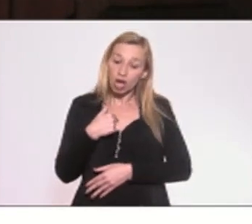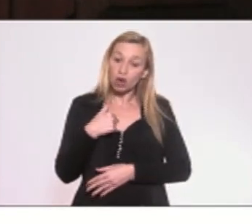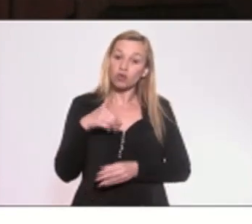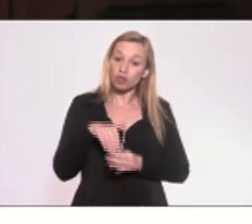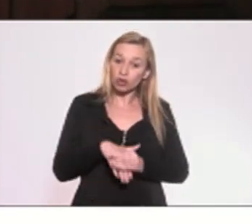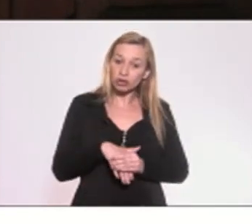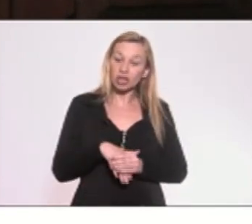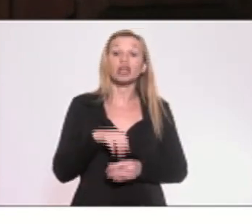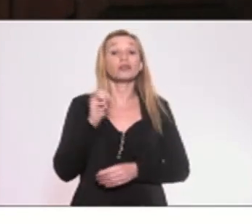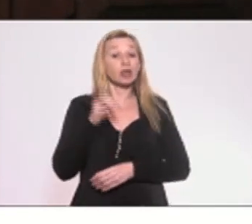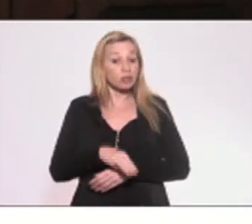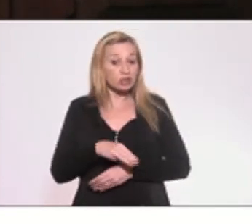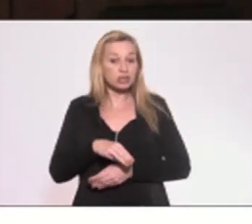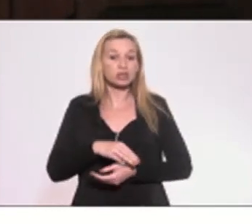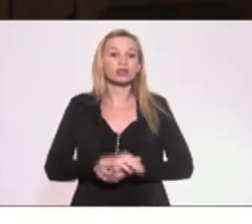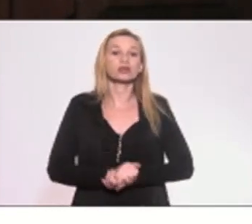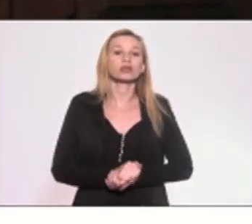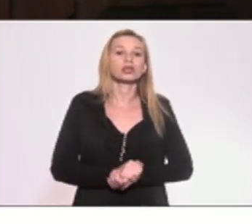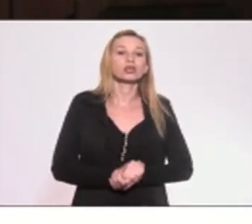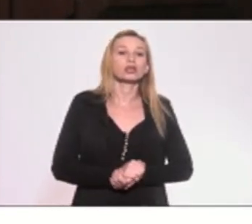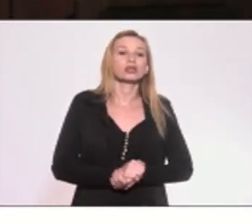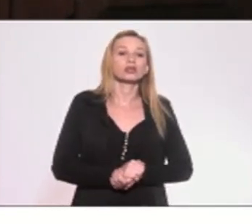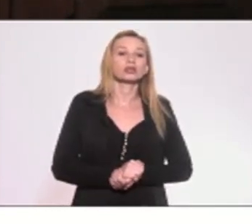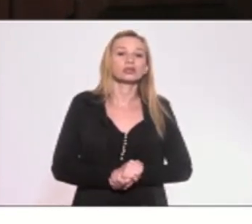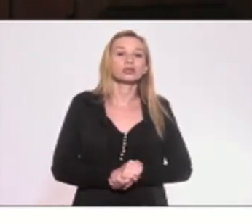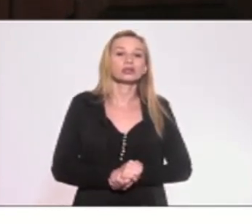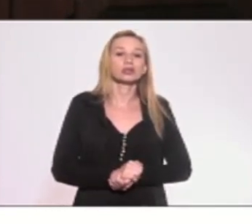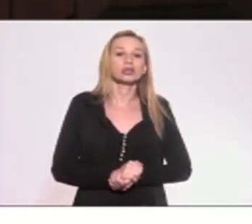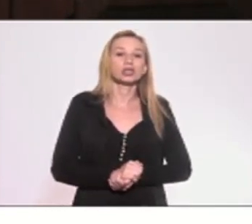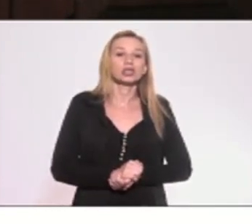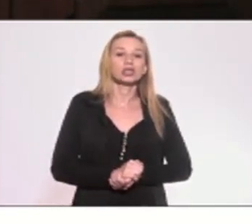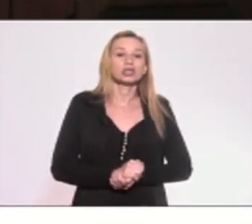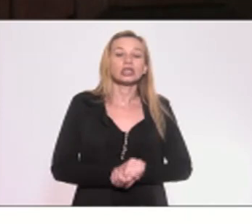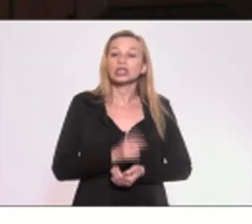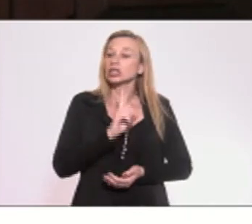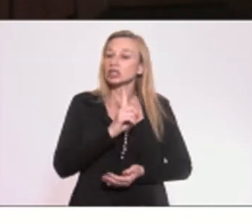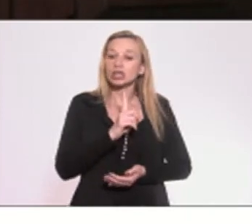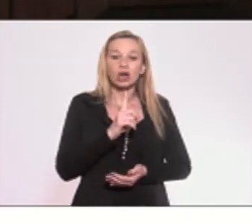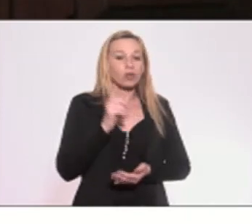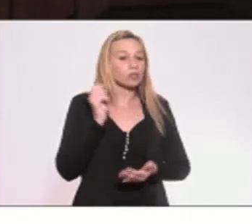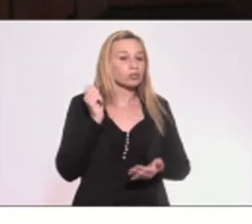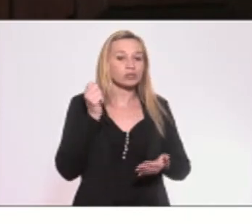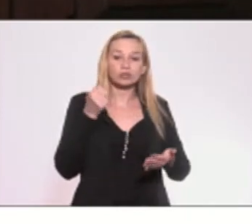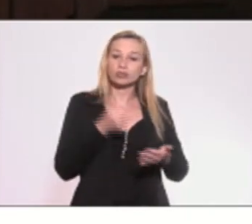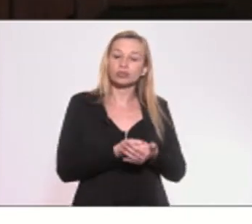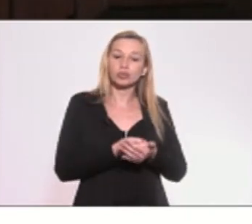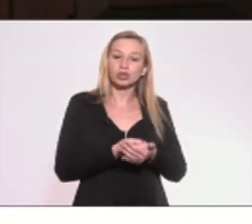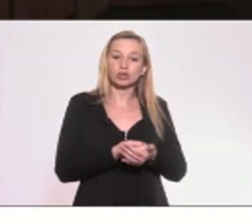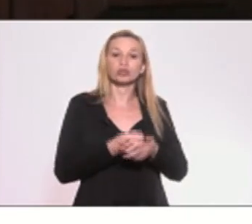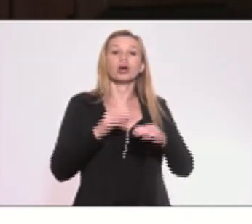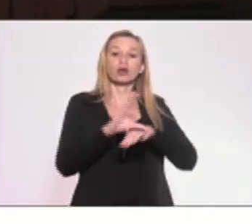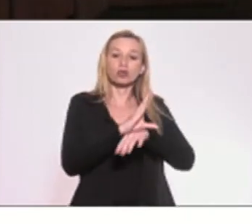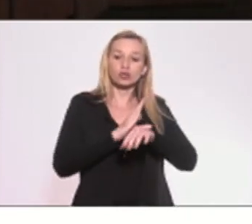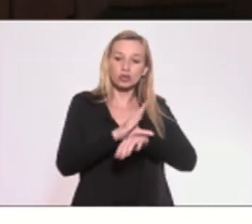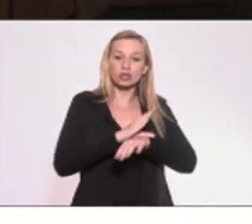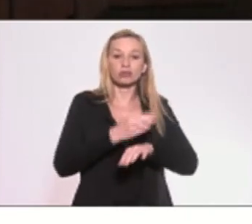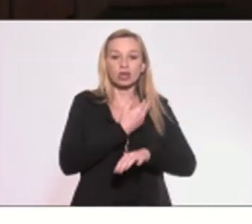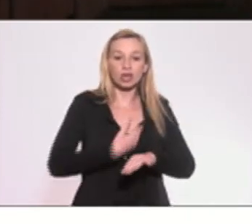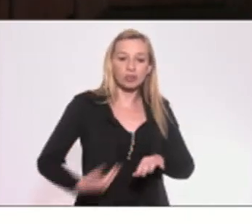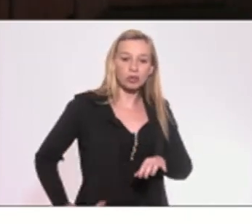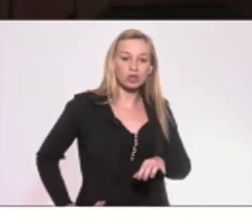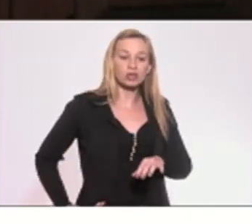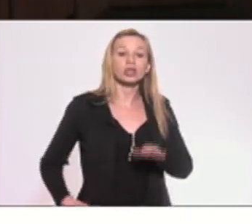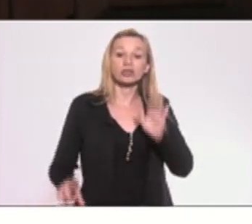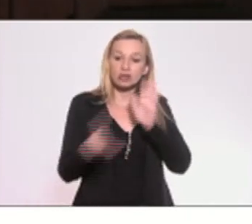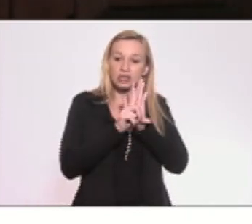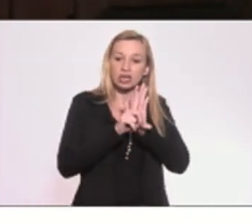eu votei pelo sim, por considerar que não foi cumprido o que determina a nossa Constituição da República, a nossa